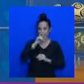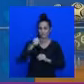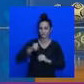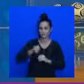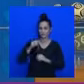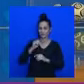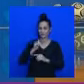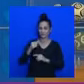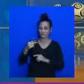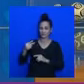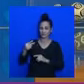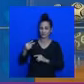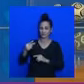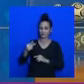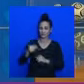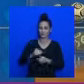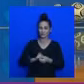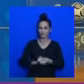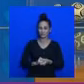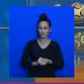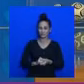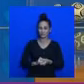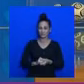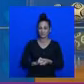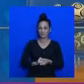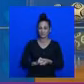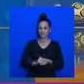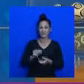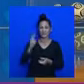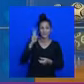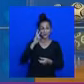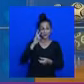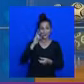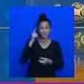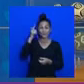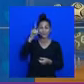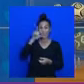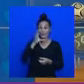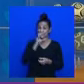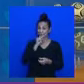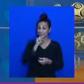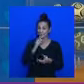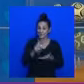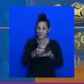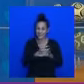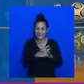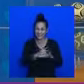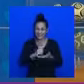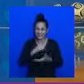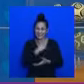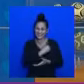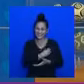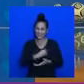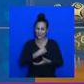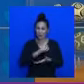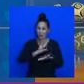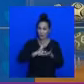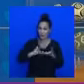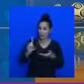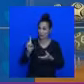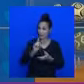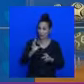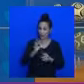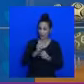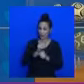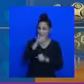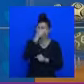02. Amarela 02. Lembre-se, no próximo sábado tem Quina de São João e o prêmio não